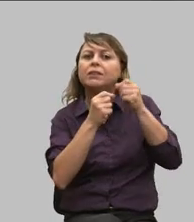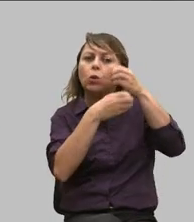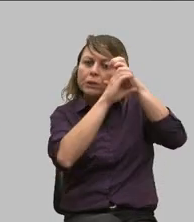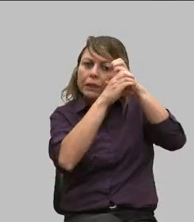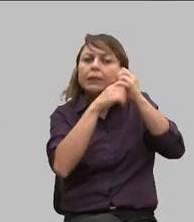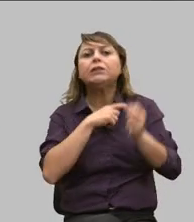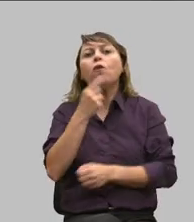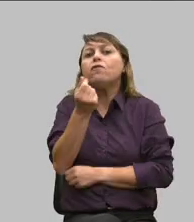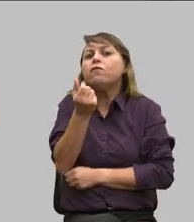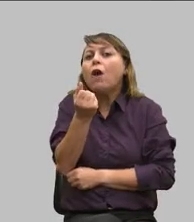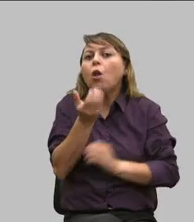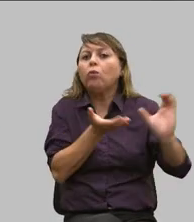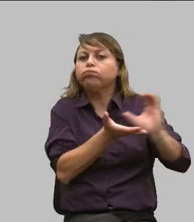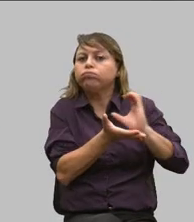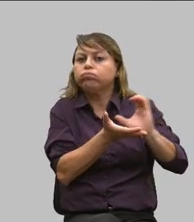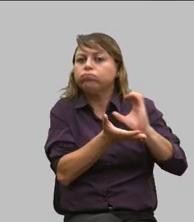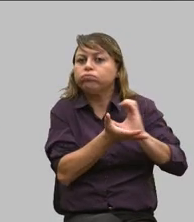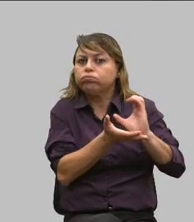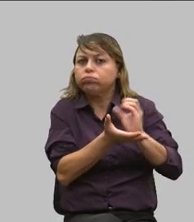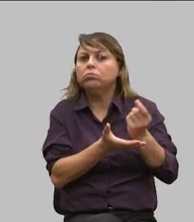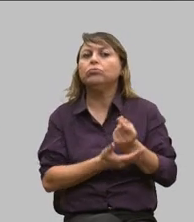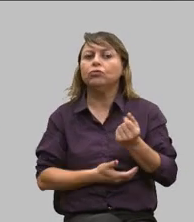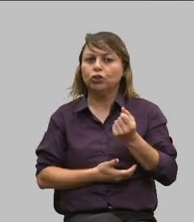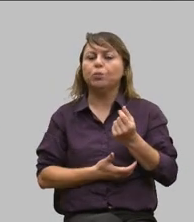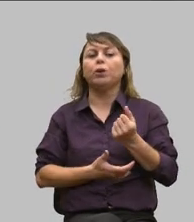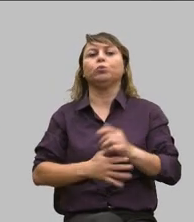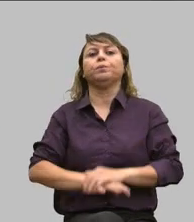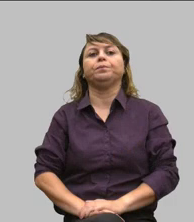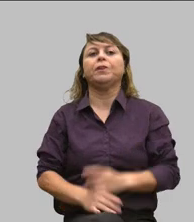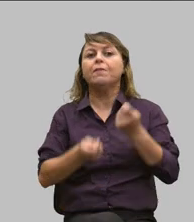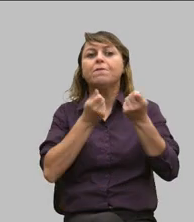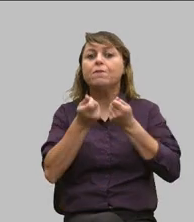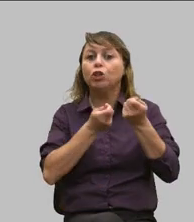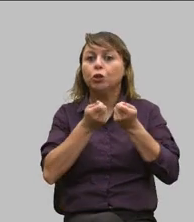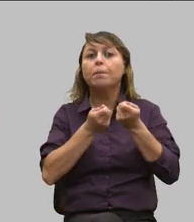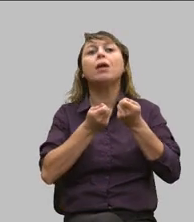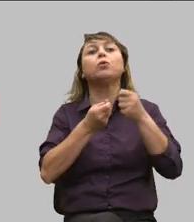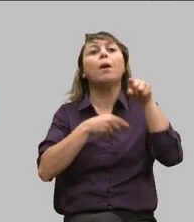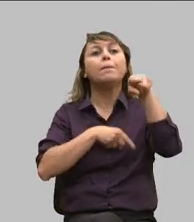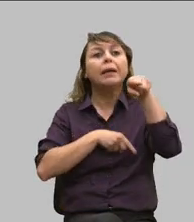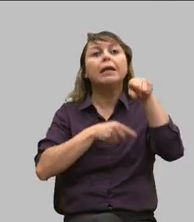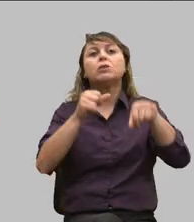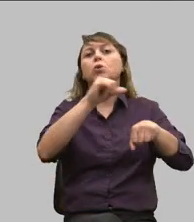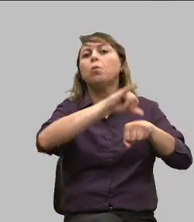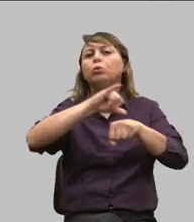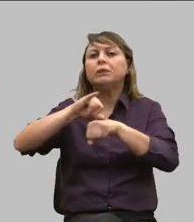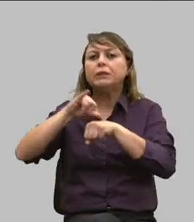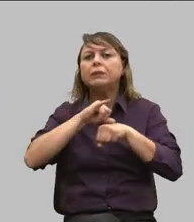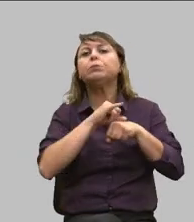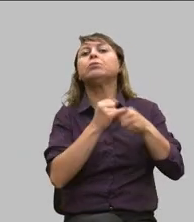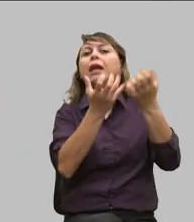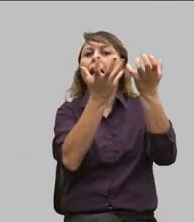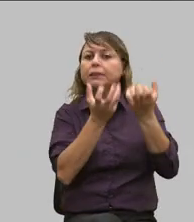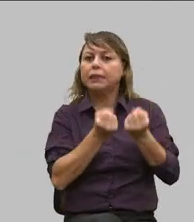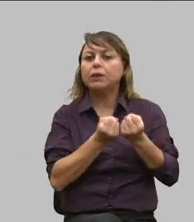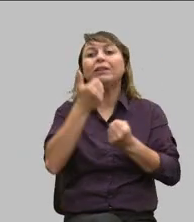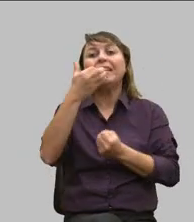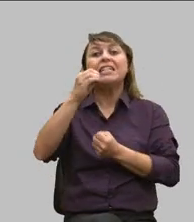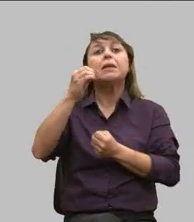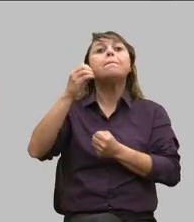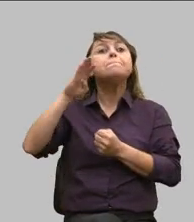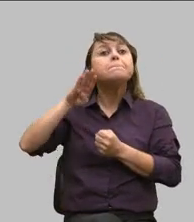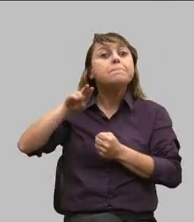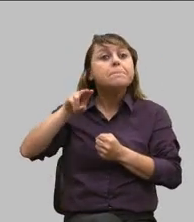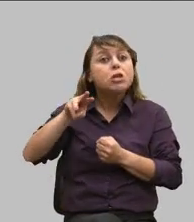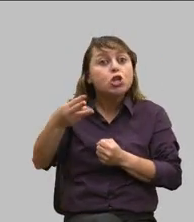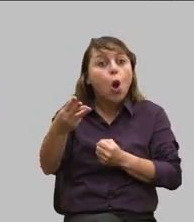de investimento pode passar tem esse valor de investimento também para aqueles municípios que aderirem então São R 10 milhões deais porque aí a gente